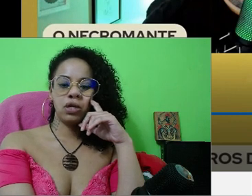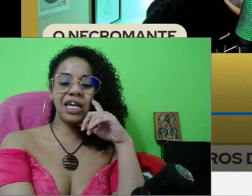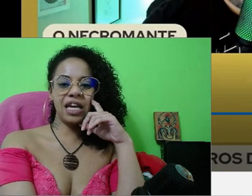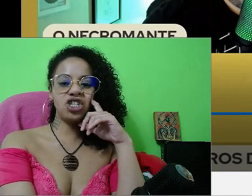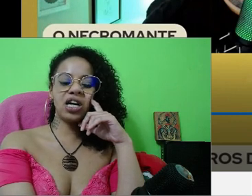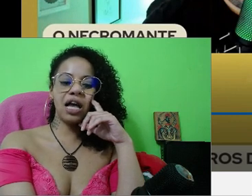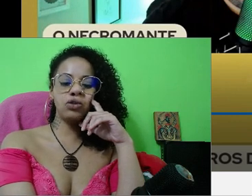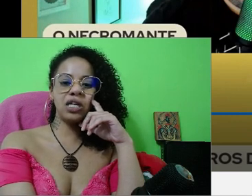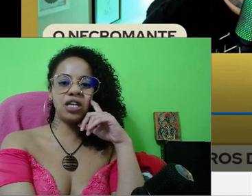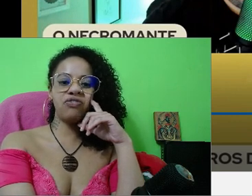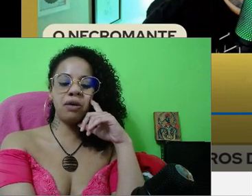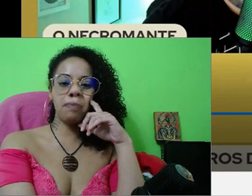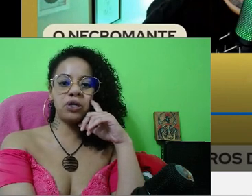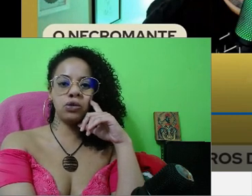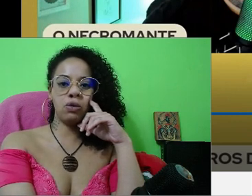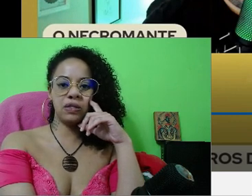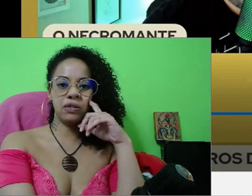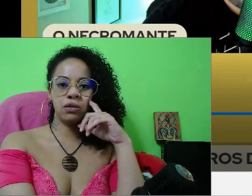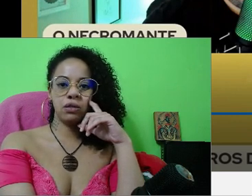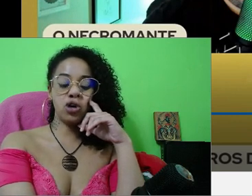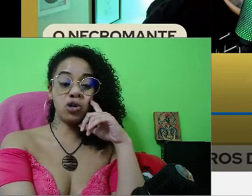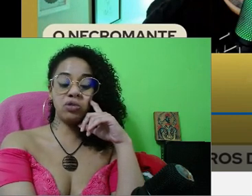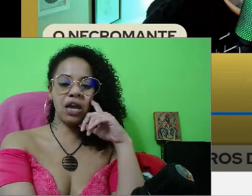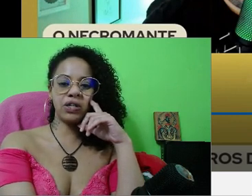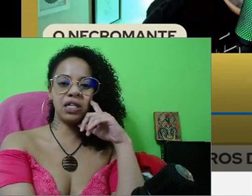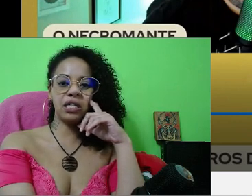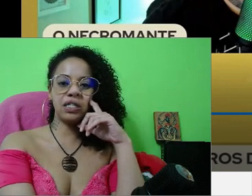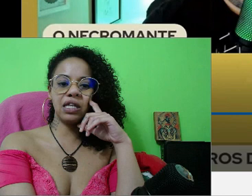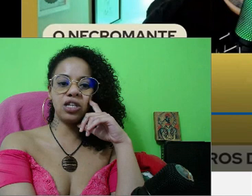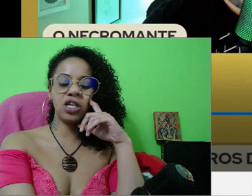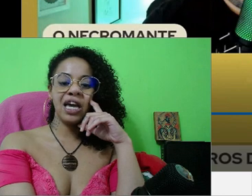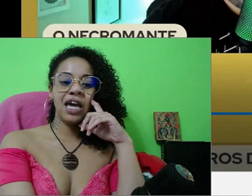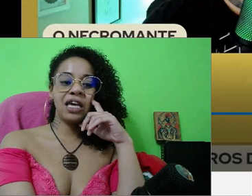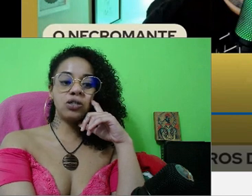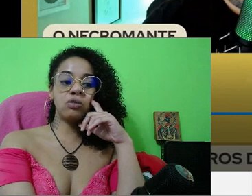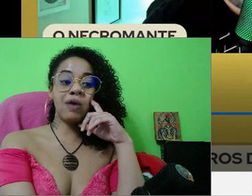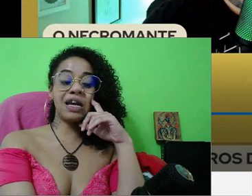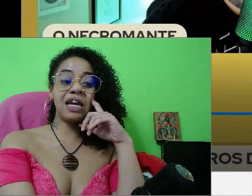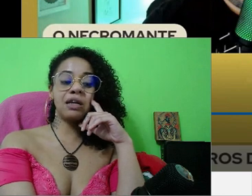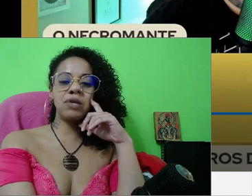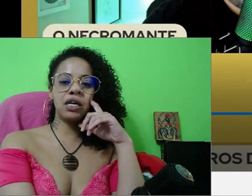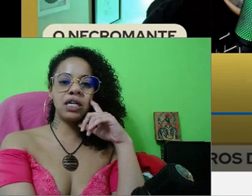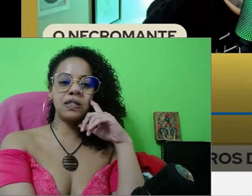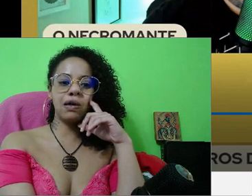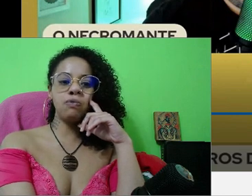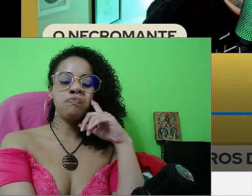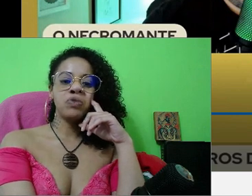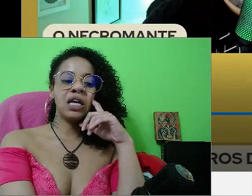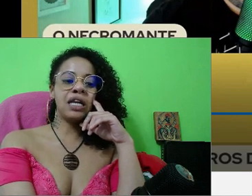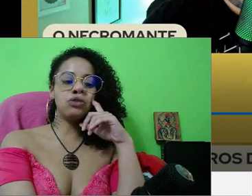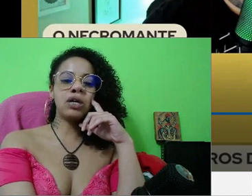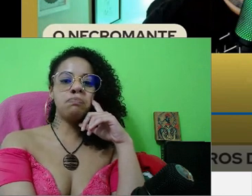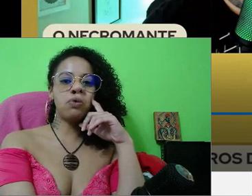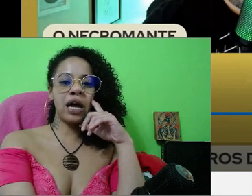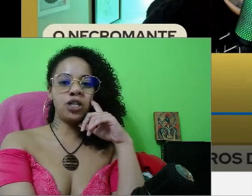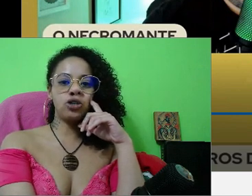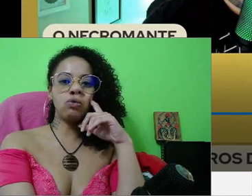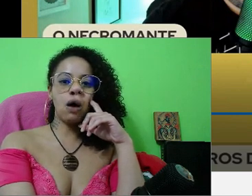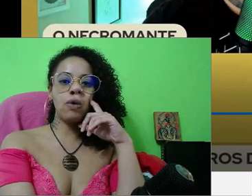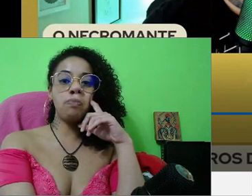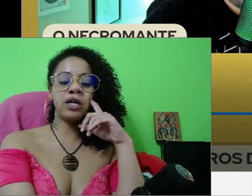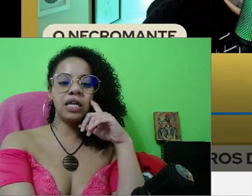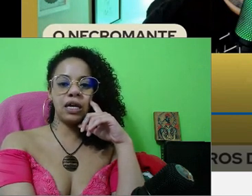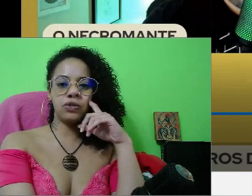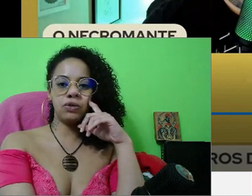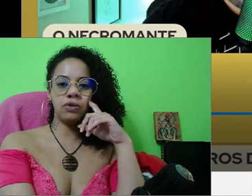e nem de caluniar de falar pessoas eu não tenho essa necessidade isso não é nem da minha criação e nem do campo